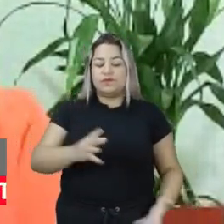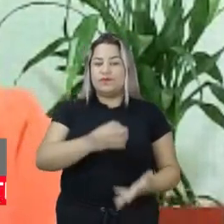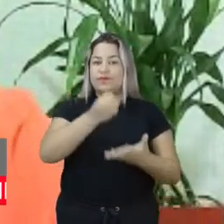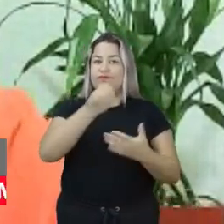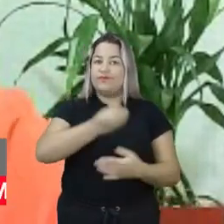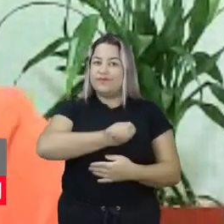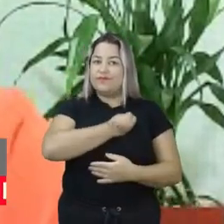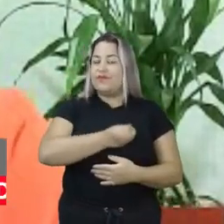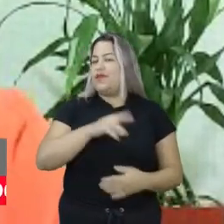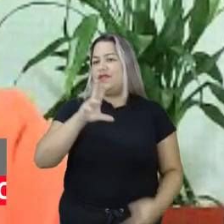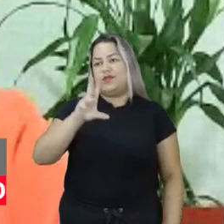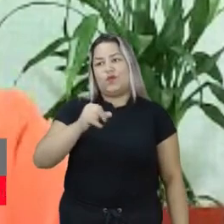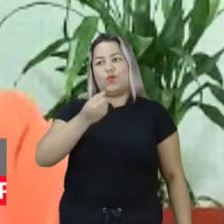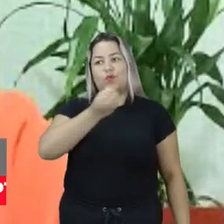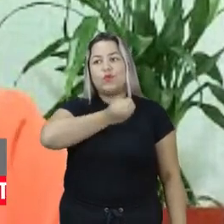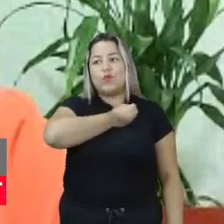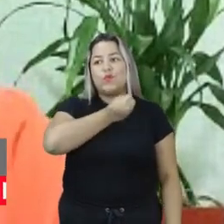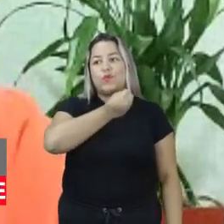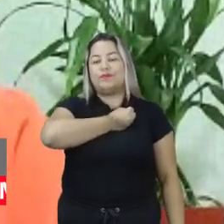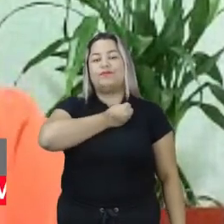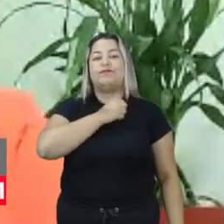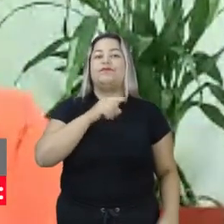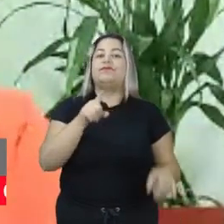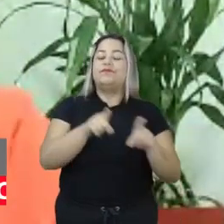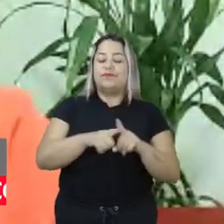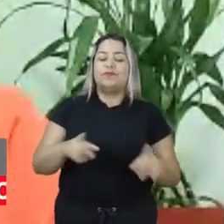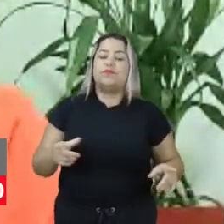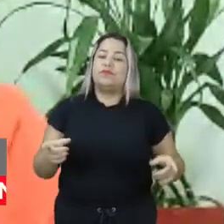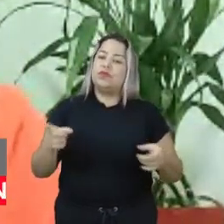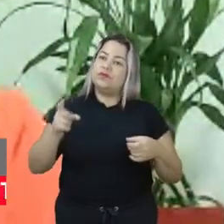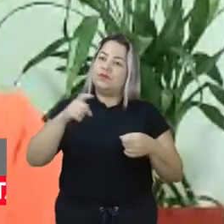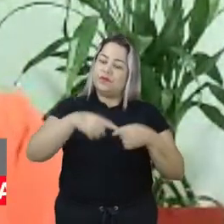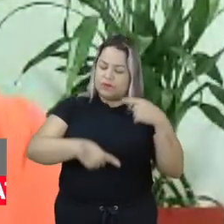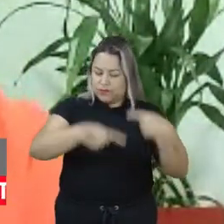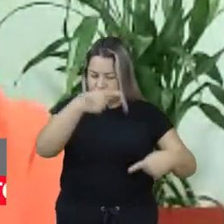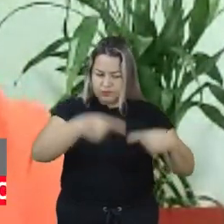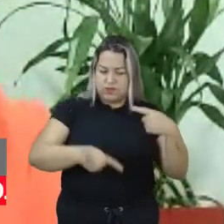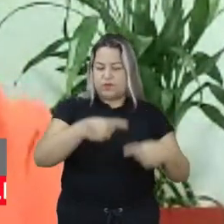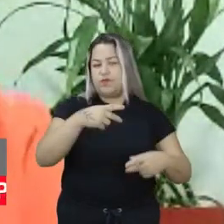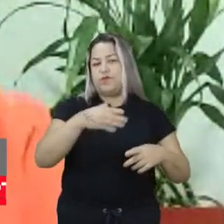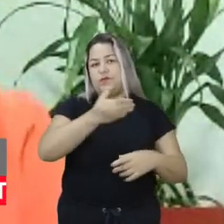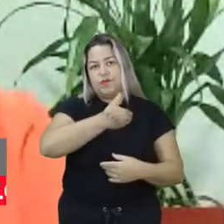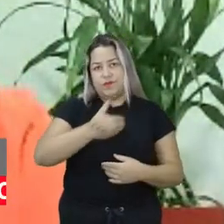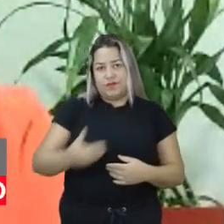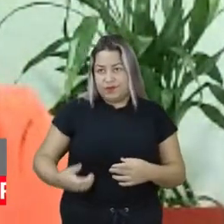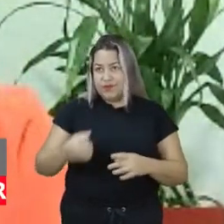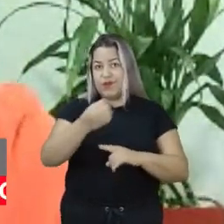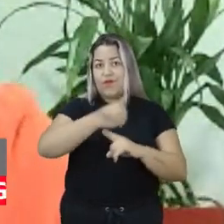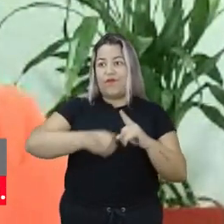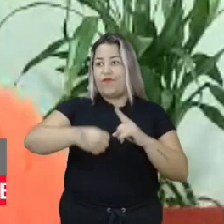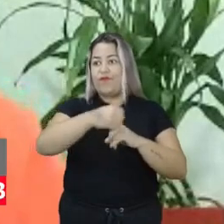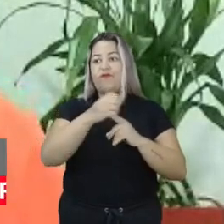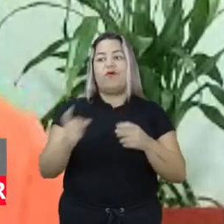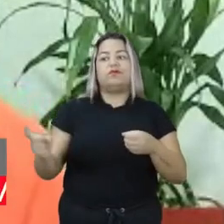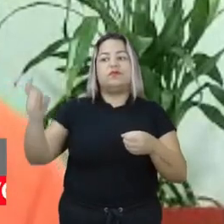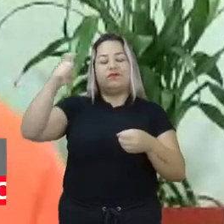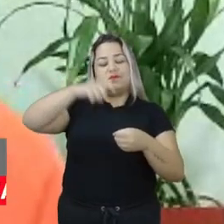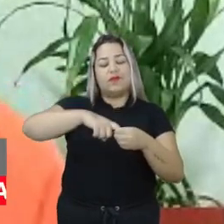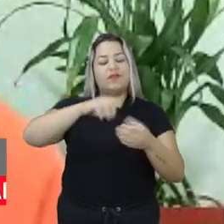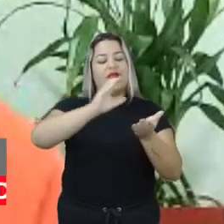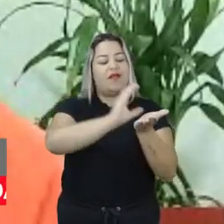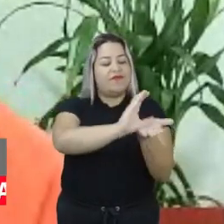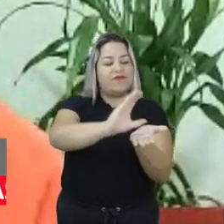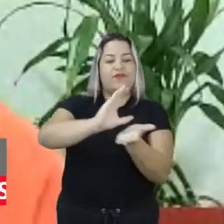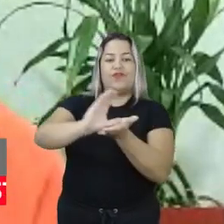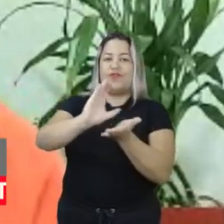com números. E nós estamos recompondo as políticas públicas sociais, né, voltando a investir